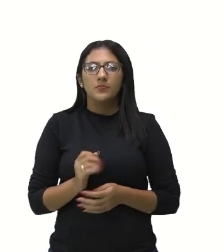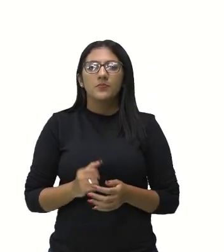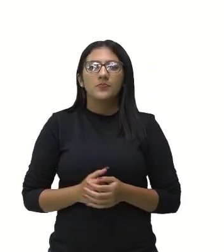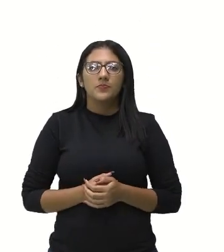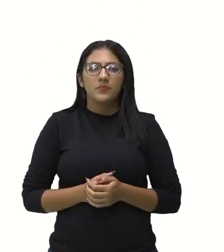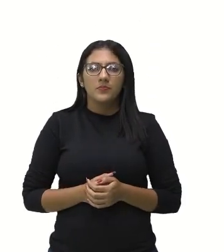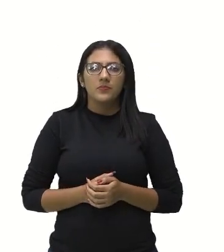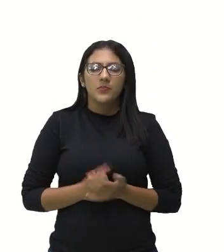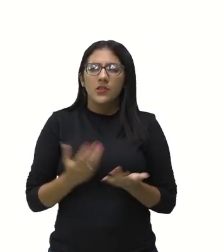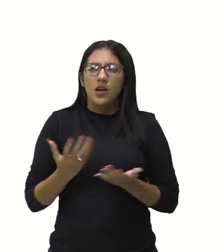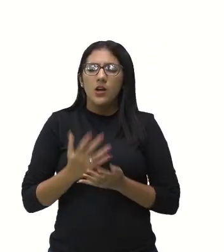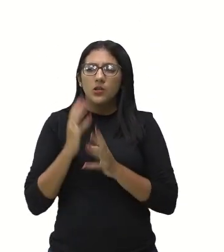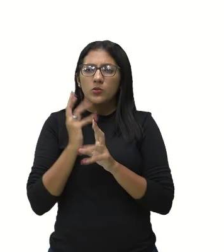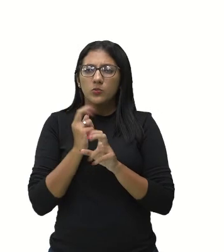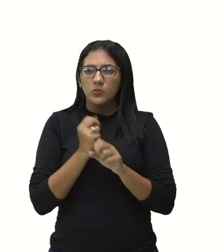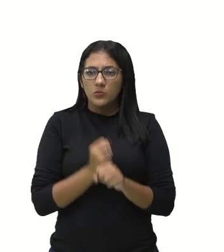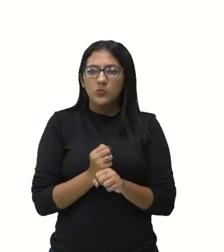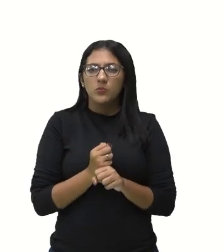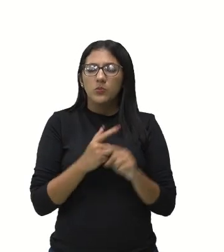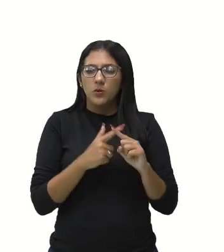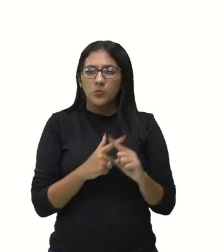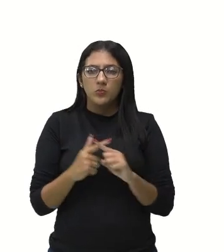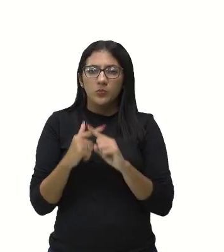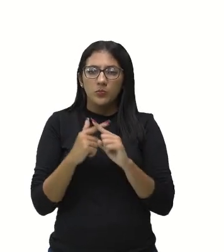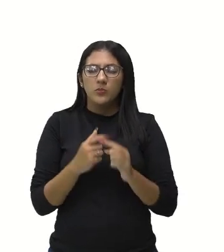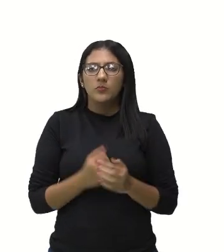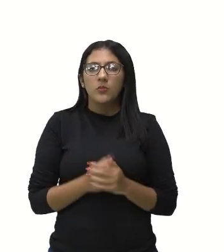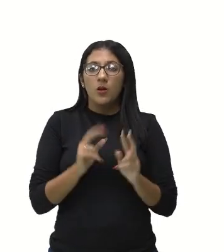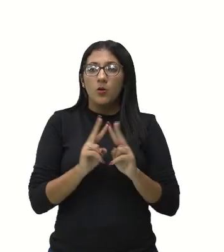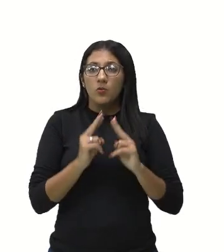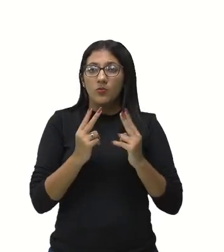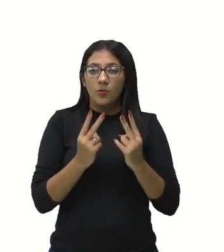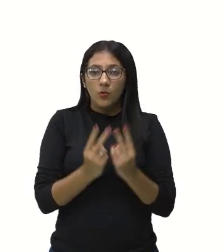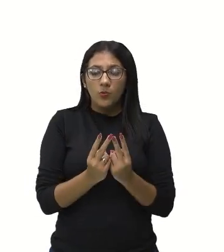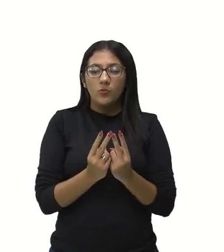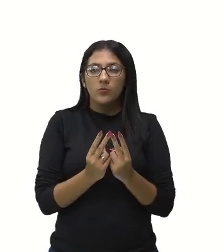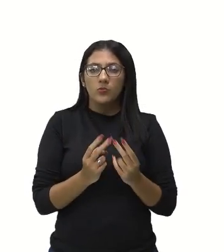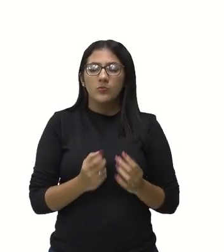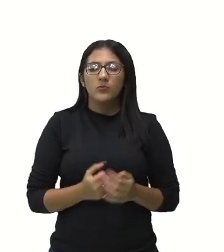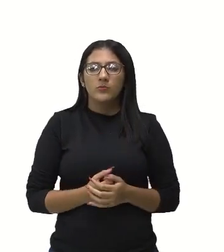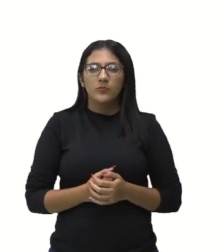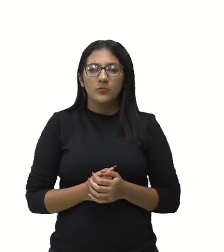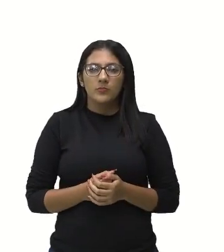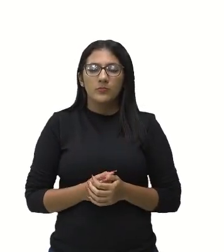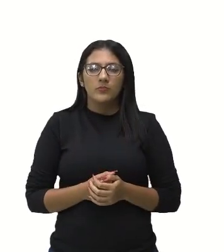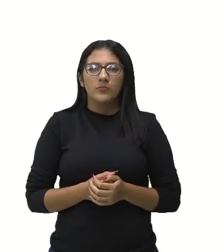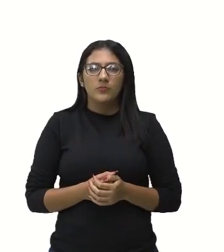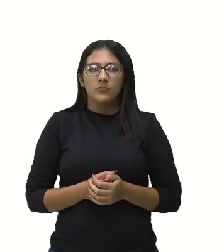Então, agora eu vou multiplicar 300, né, com 3,14.